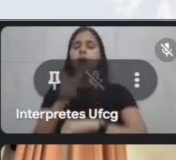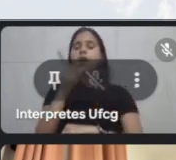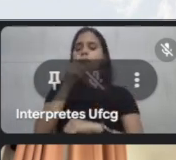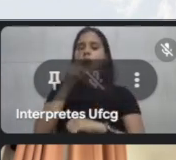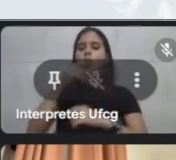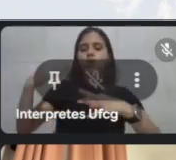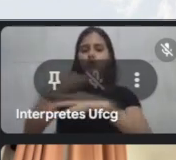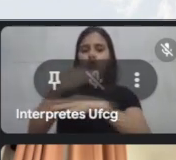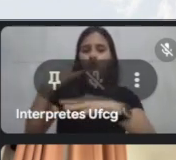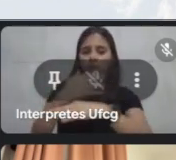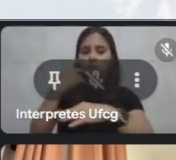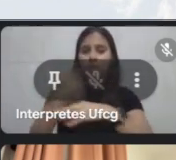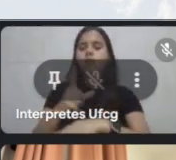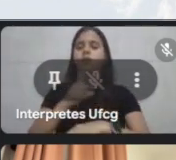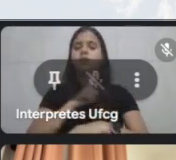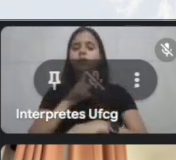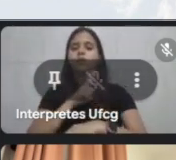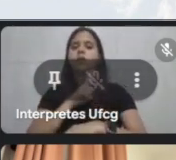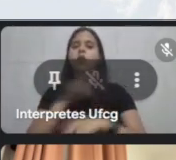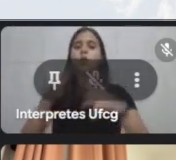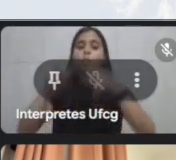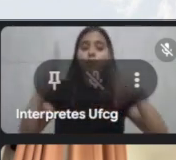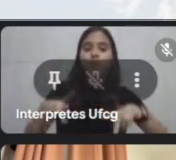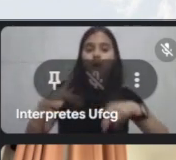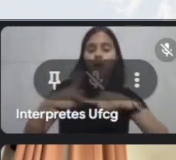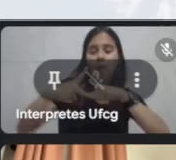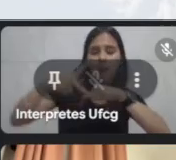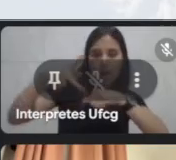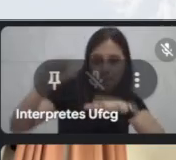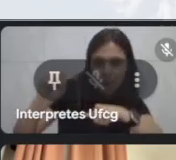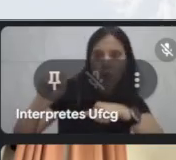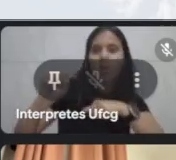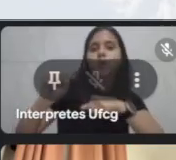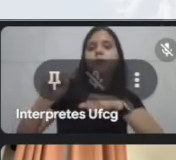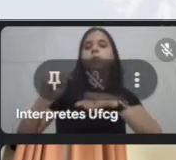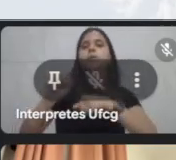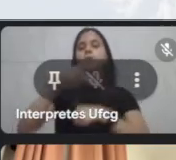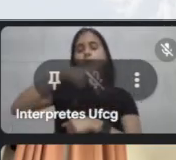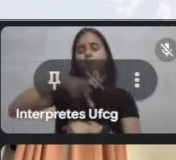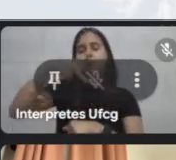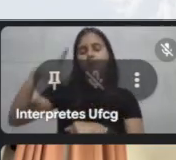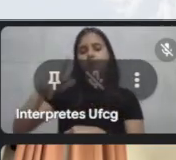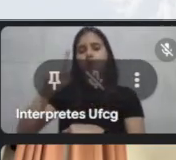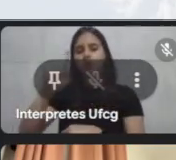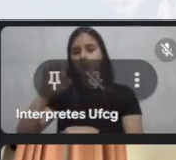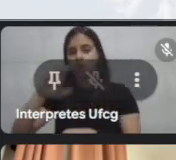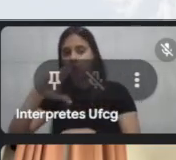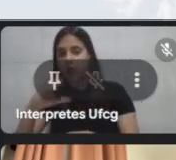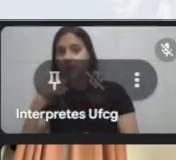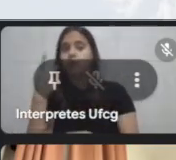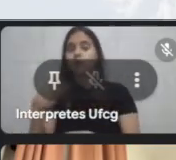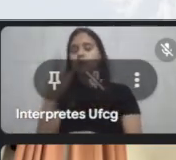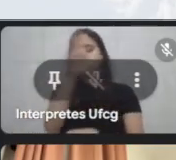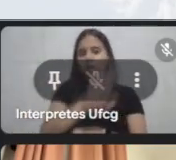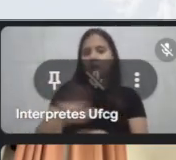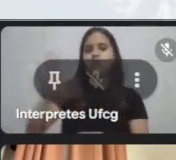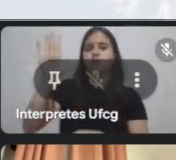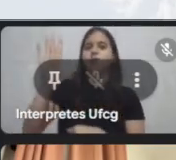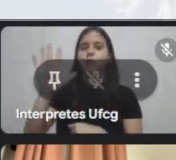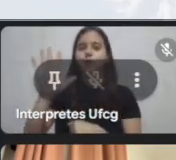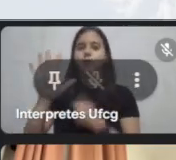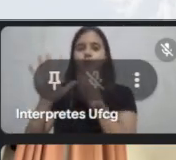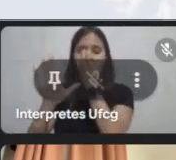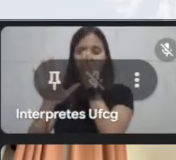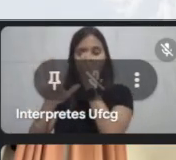que é ofertada pelo Programa de Pós-Graduação em Engenharia Civil e Ambiental, PPGECA, da Universidade Federal de Campina